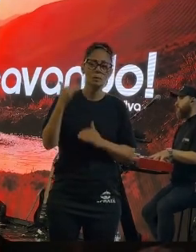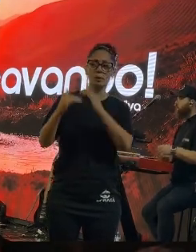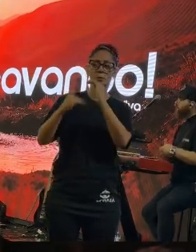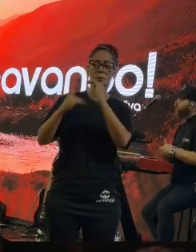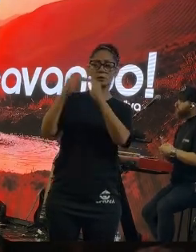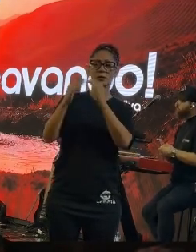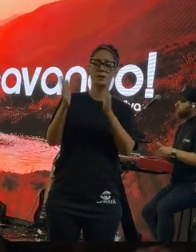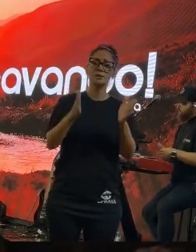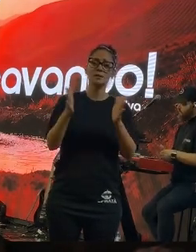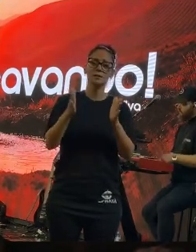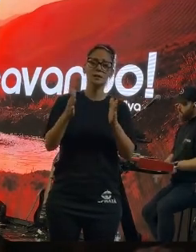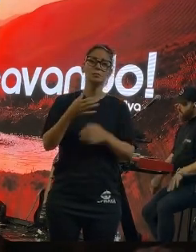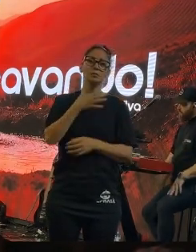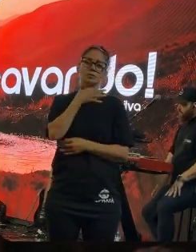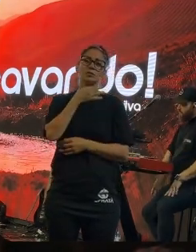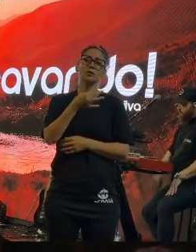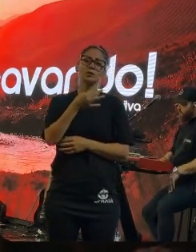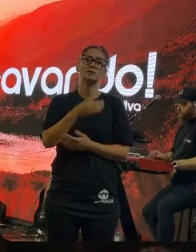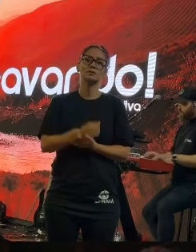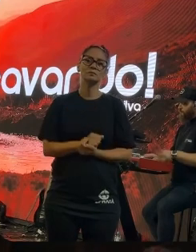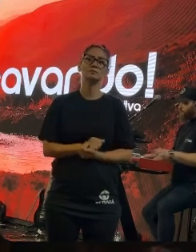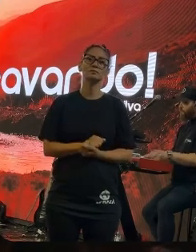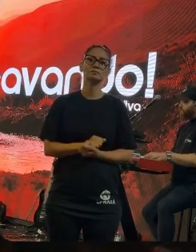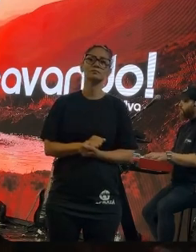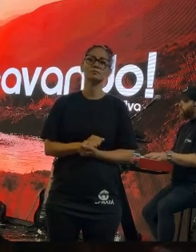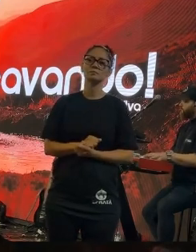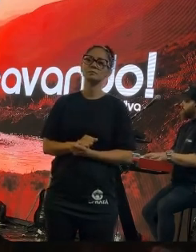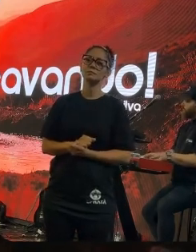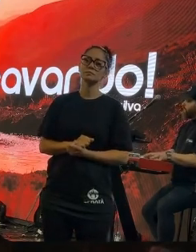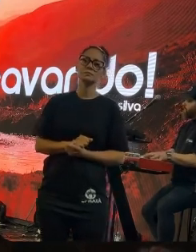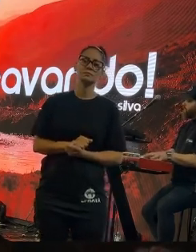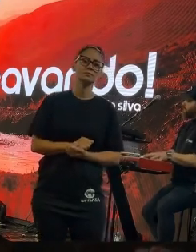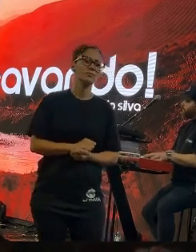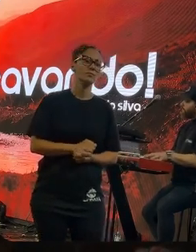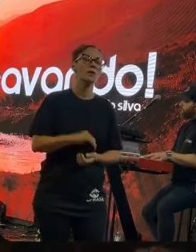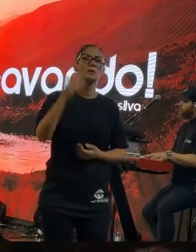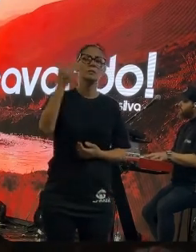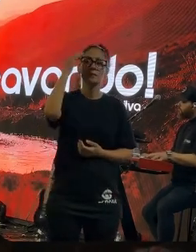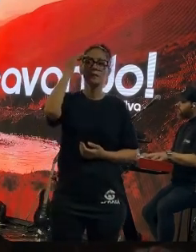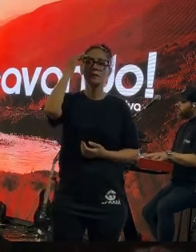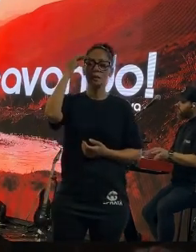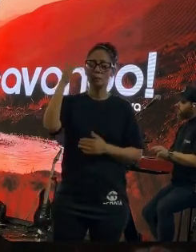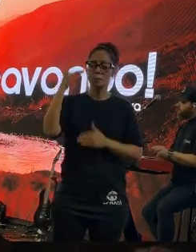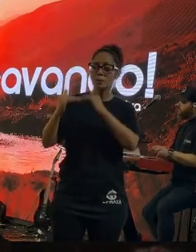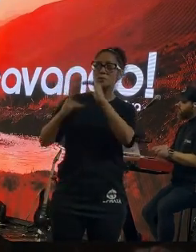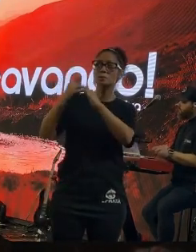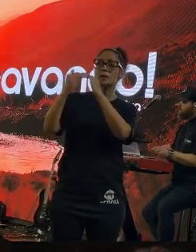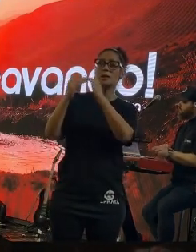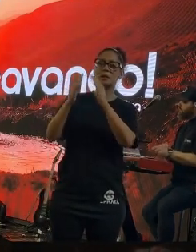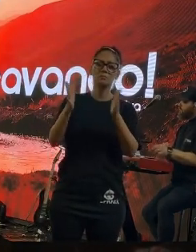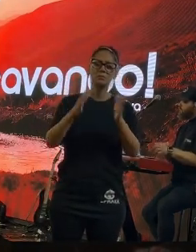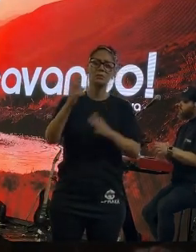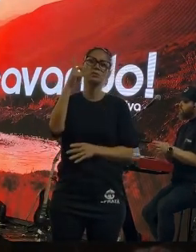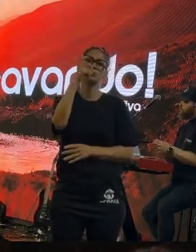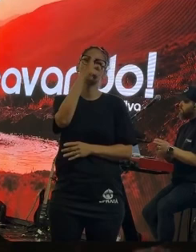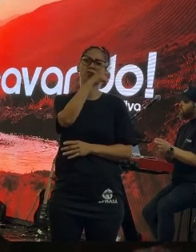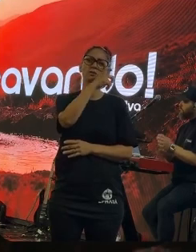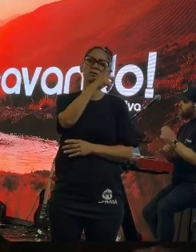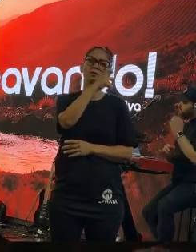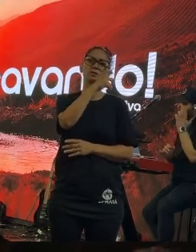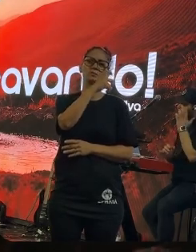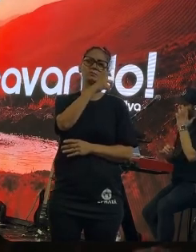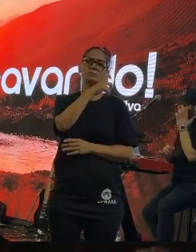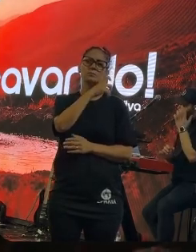crise. Já estou terminando, fique em paz. Segundo ponto que você precisa entender para prosperar em tempos difíceis: olha para mim,